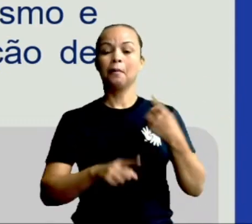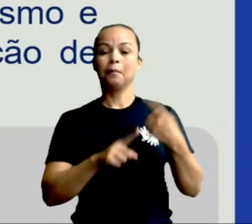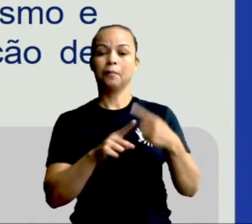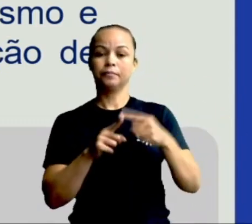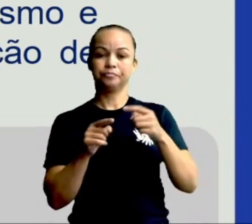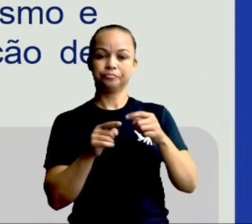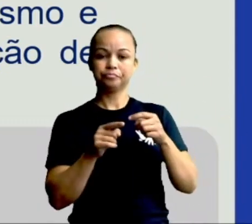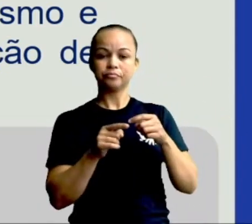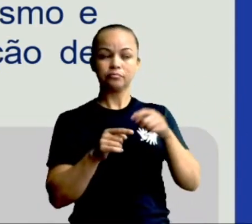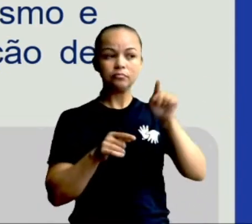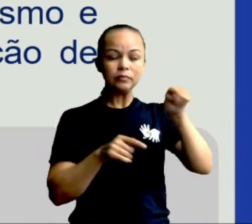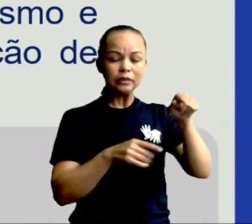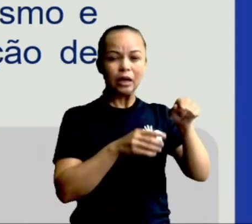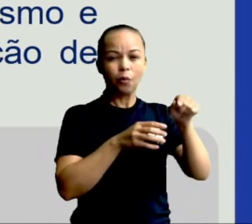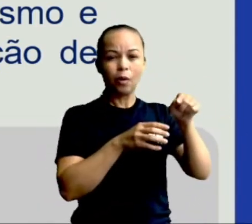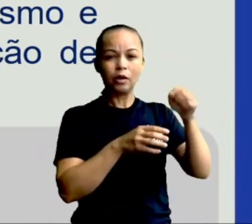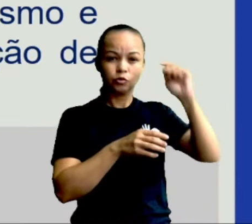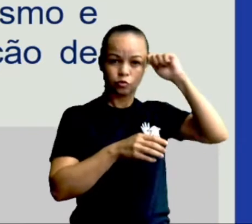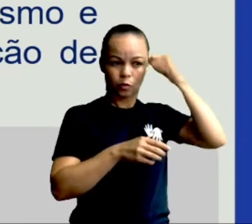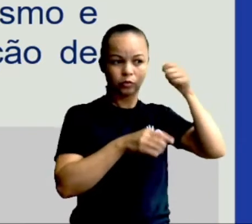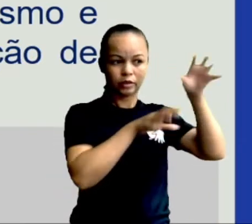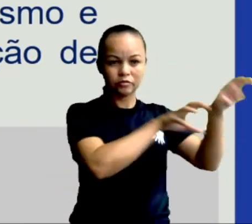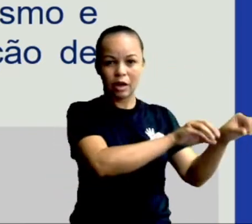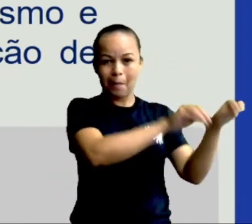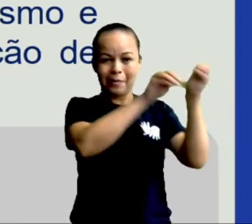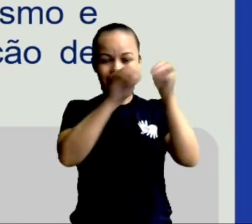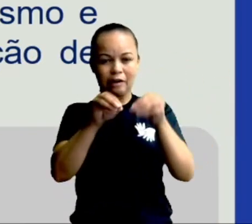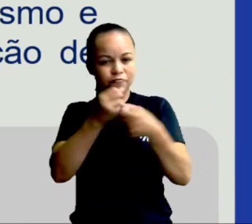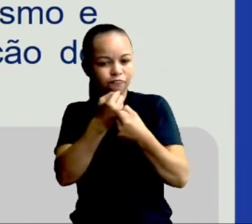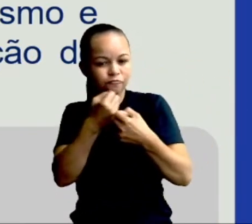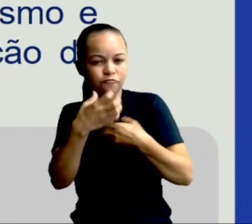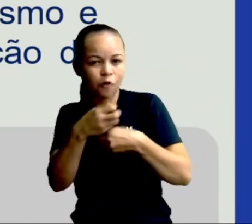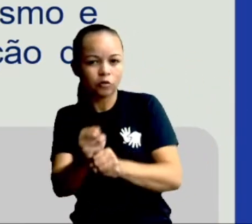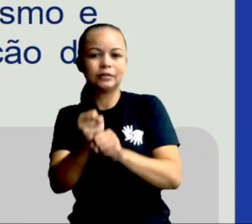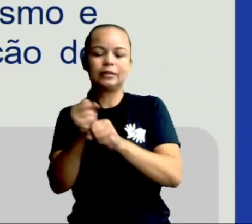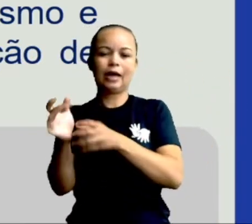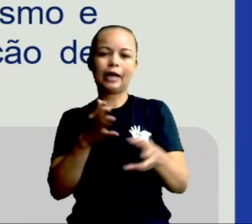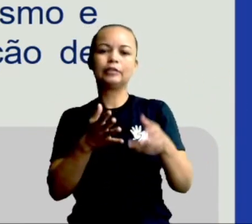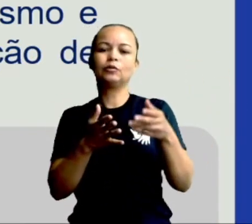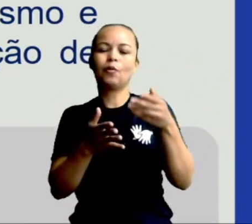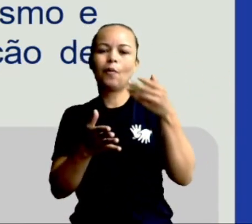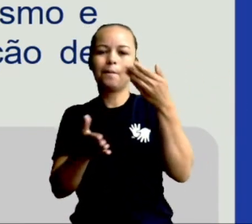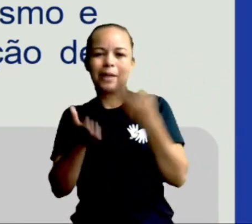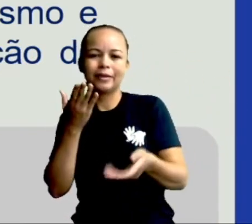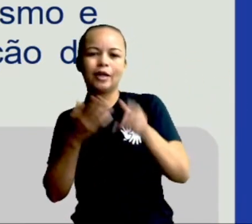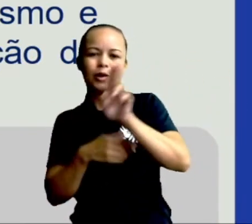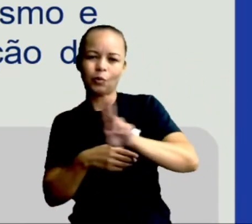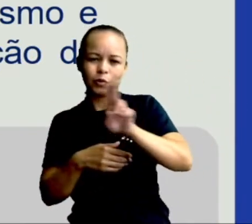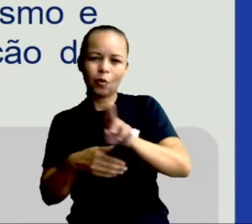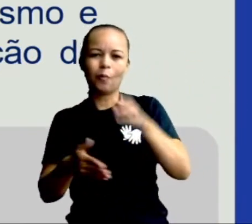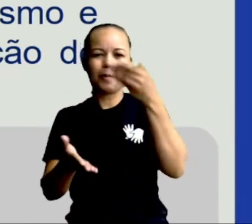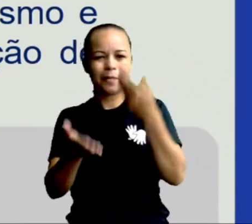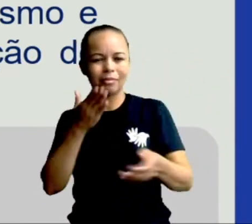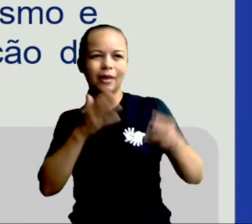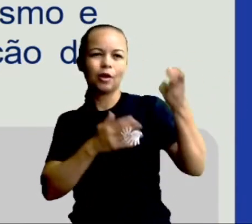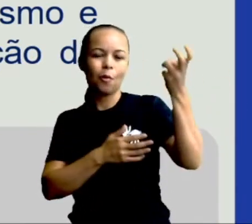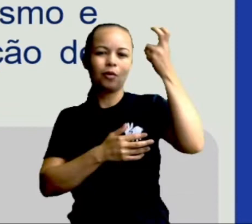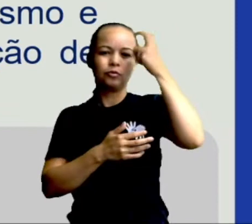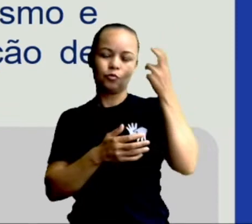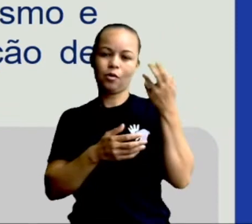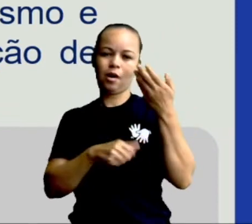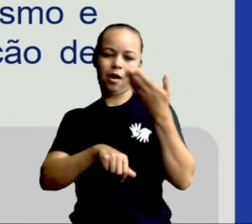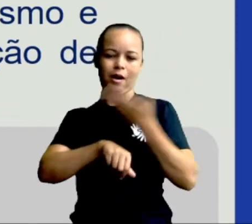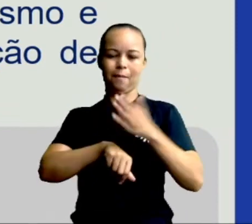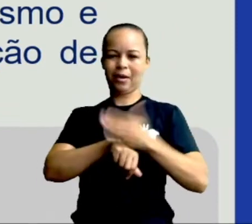foram forçados a serem batizados, perderam os seus nomes, perderam a sua cultura, eles não podiam praticar as